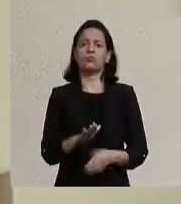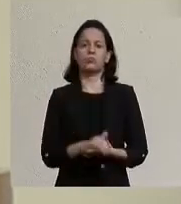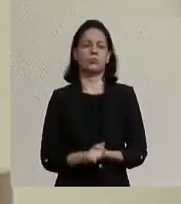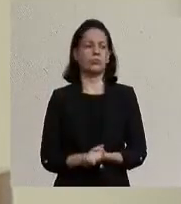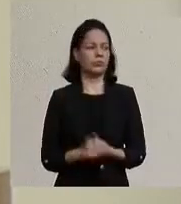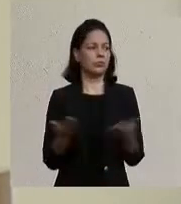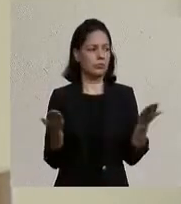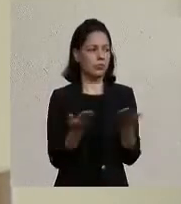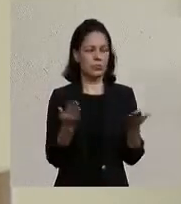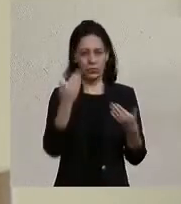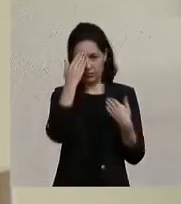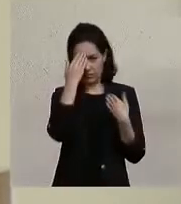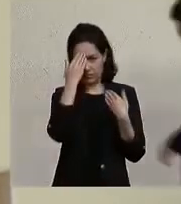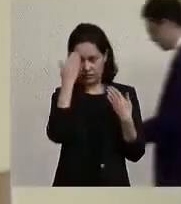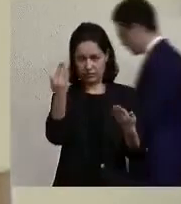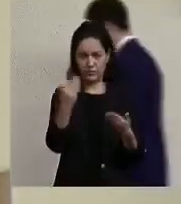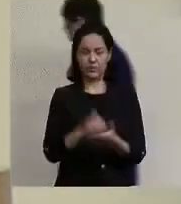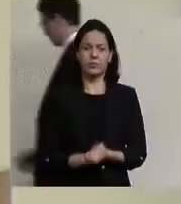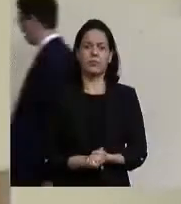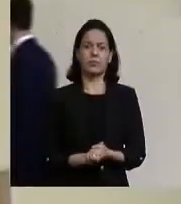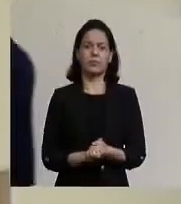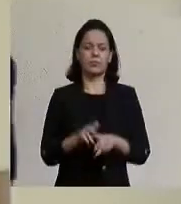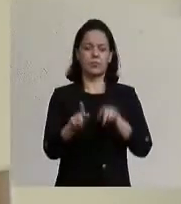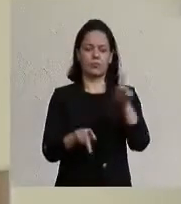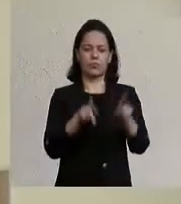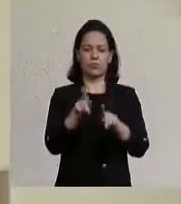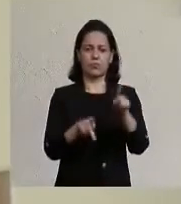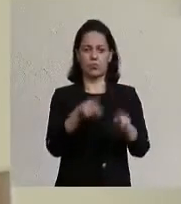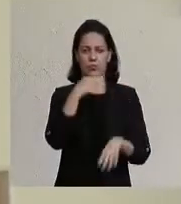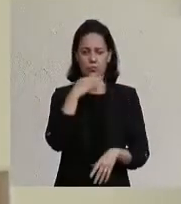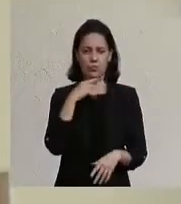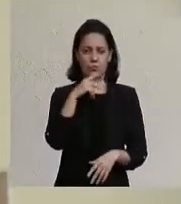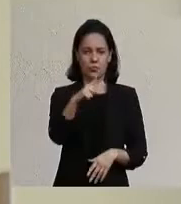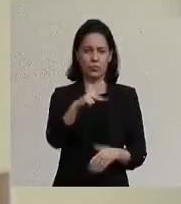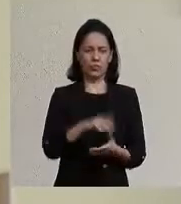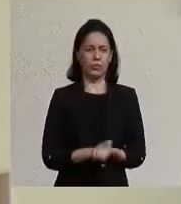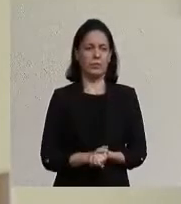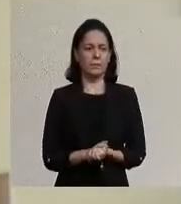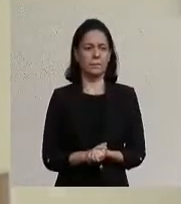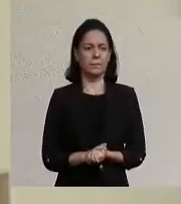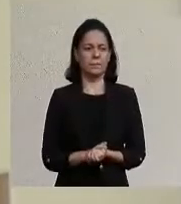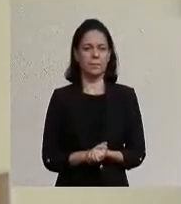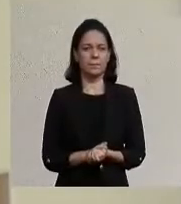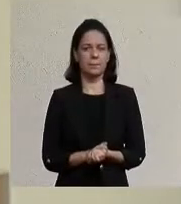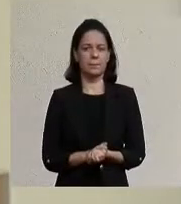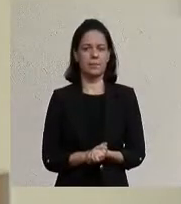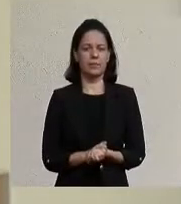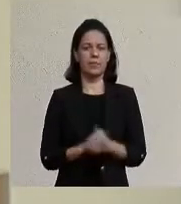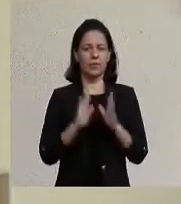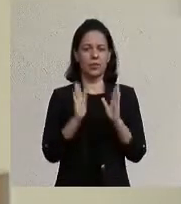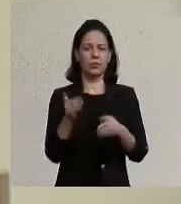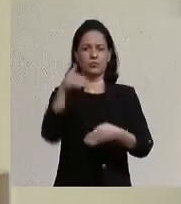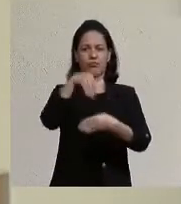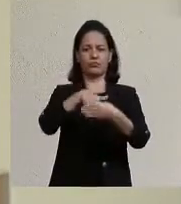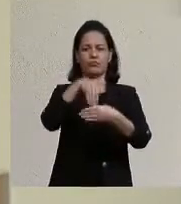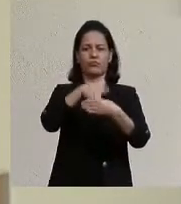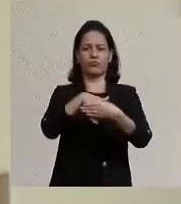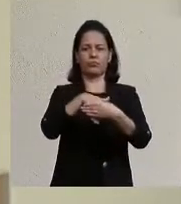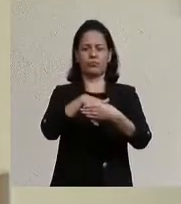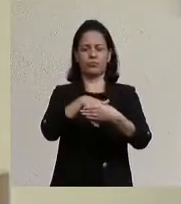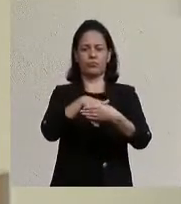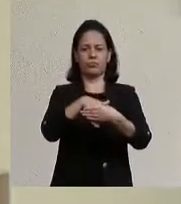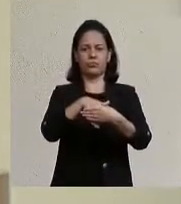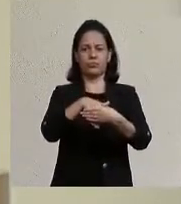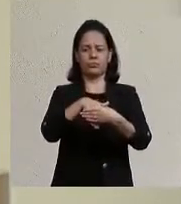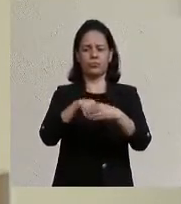a população de Santana de Parnaíba por mais uma vez nas urnas provou que ama essa família